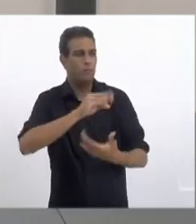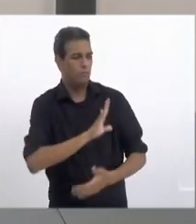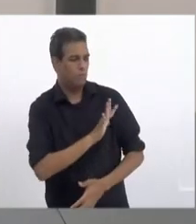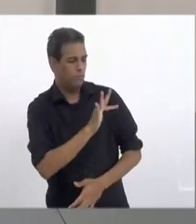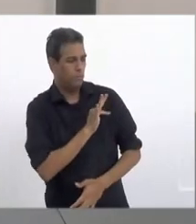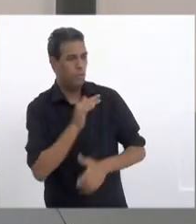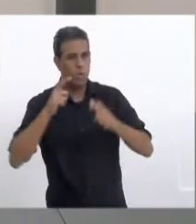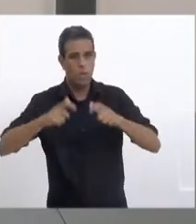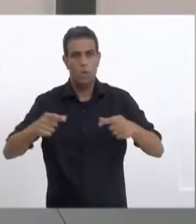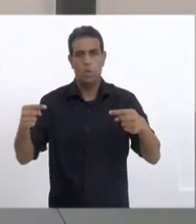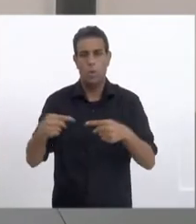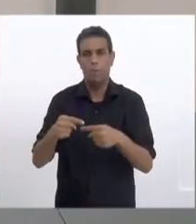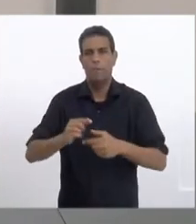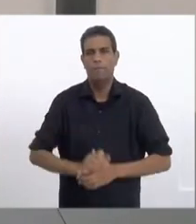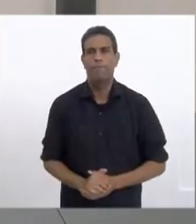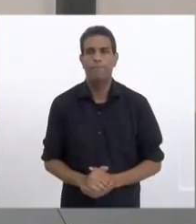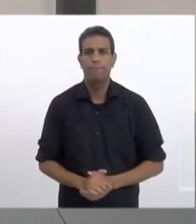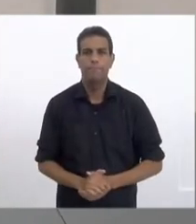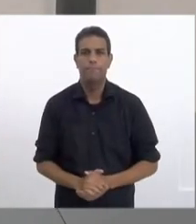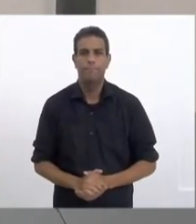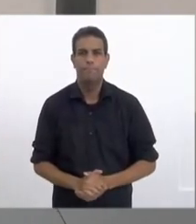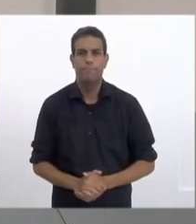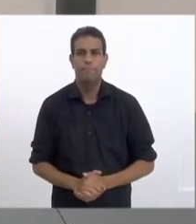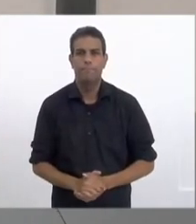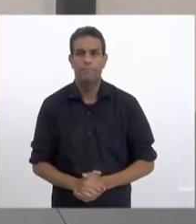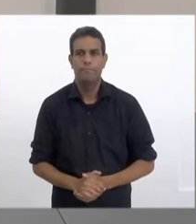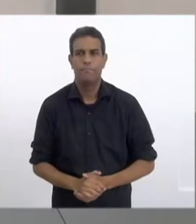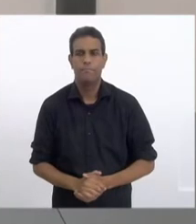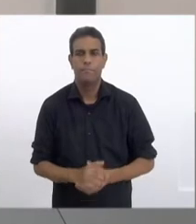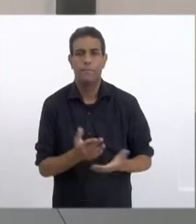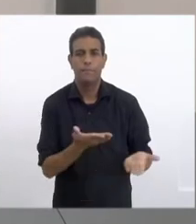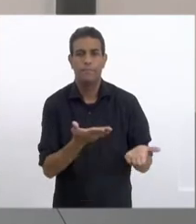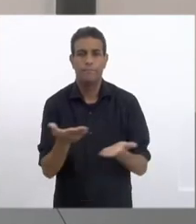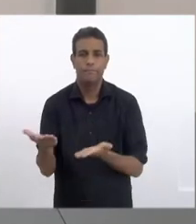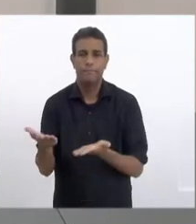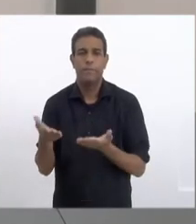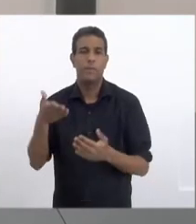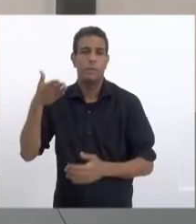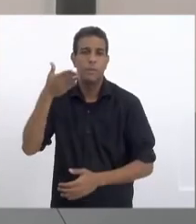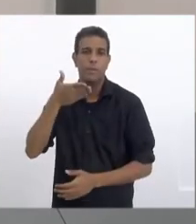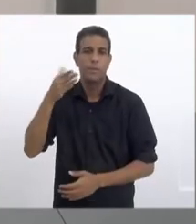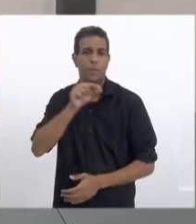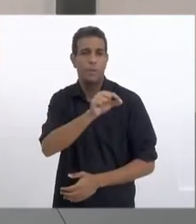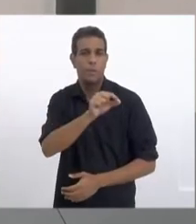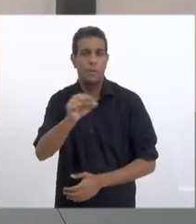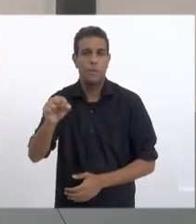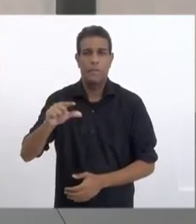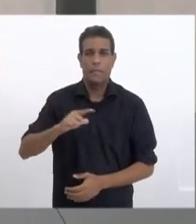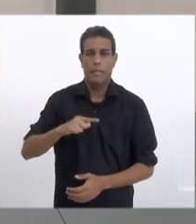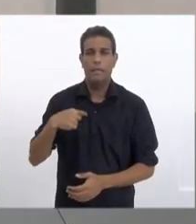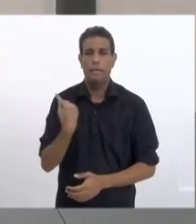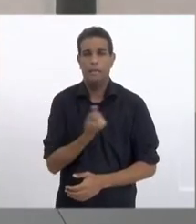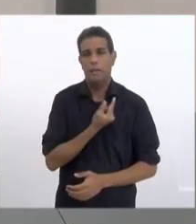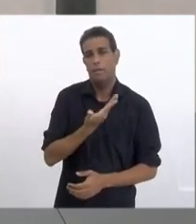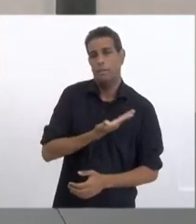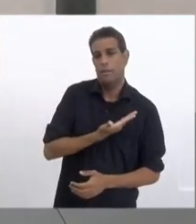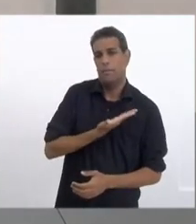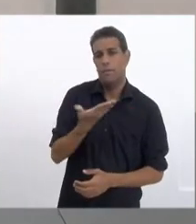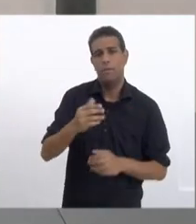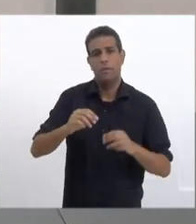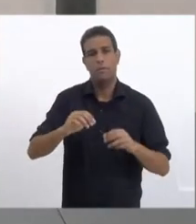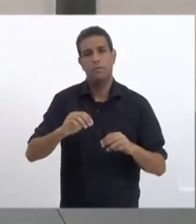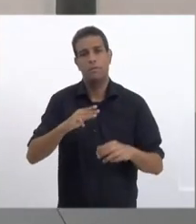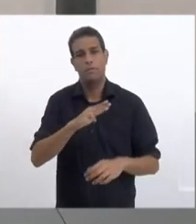Fluminense, inclusive Duque de Caxias. Quero passar, inclusive, a palavra para a nossa